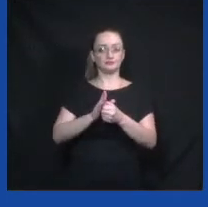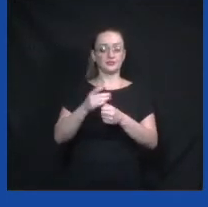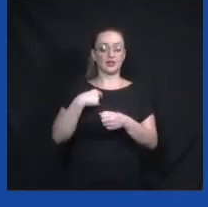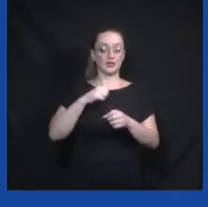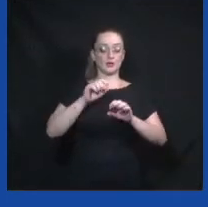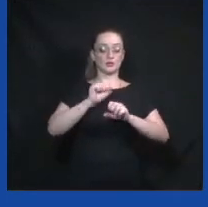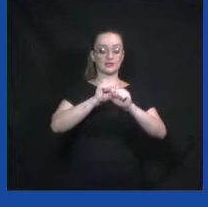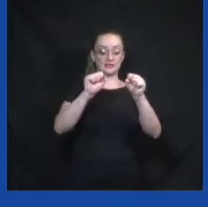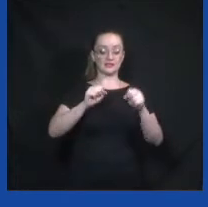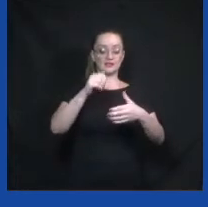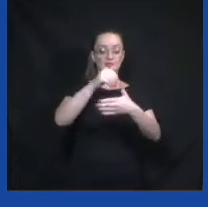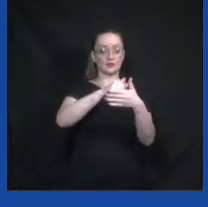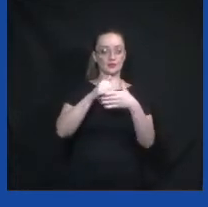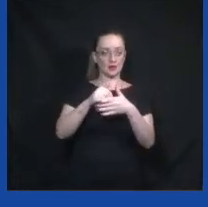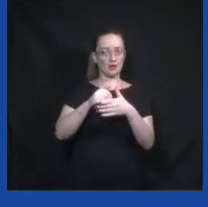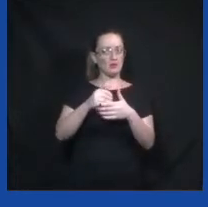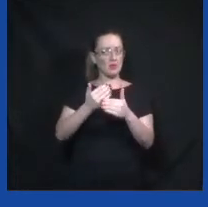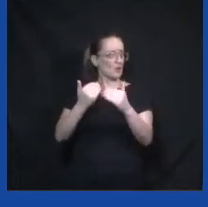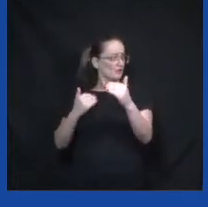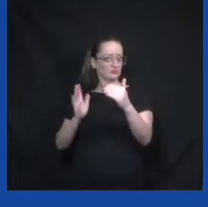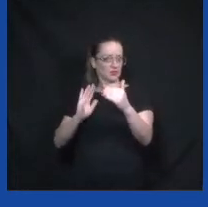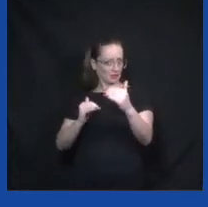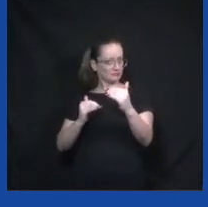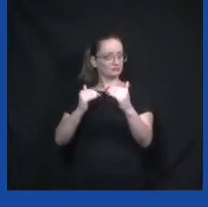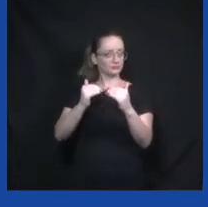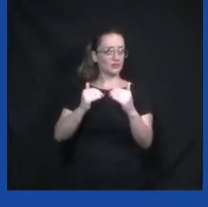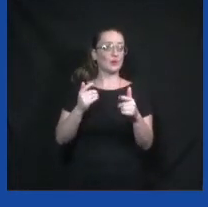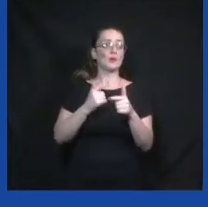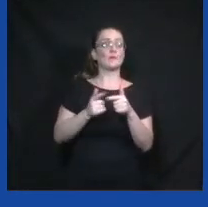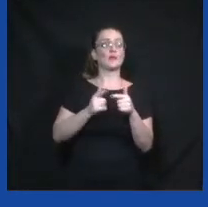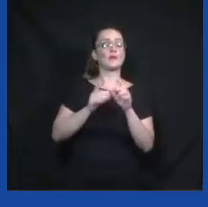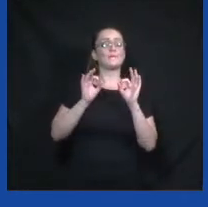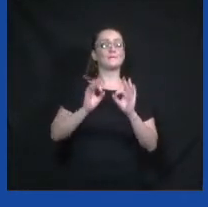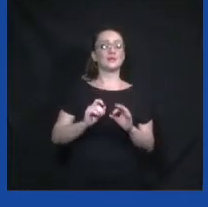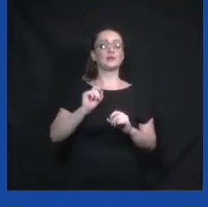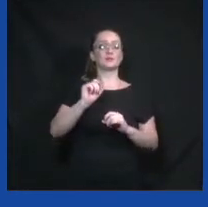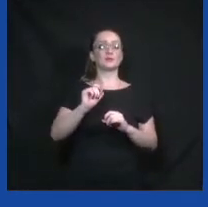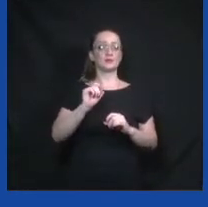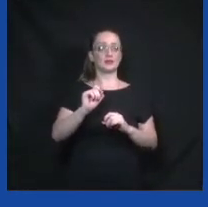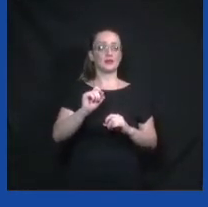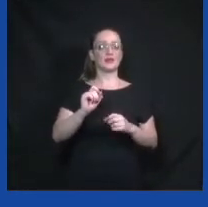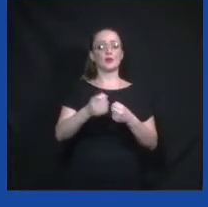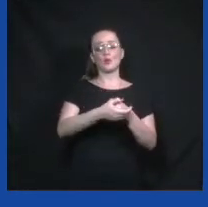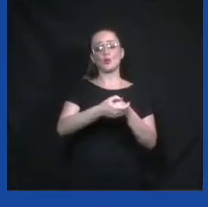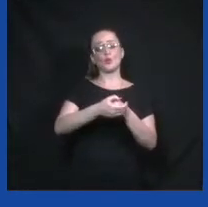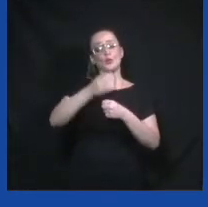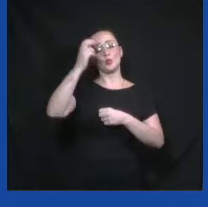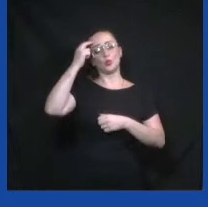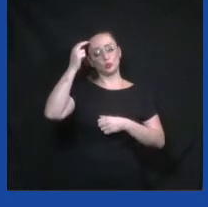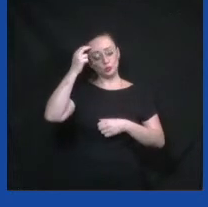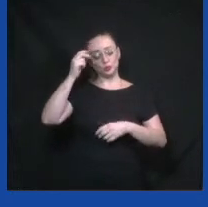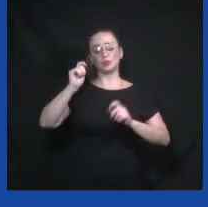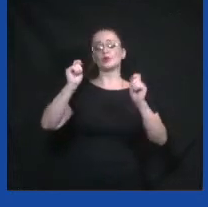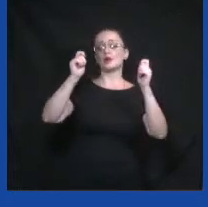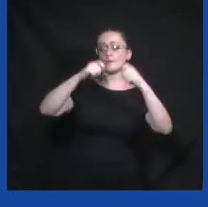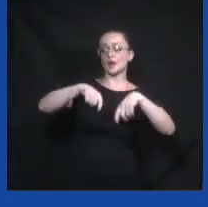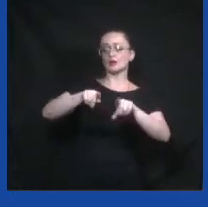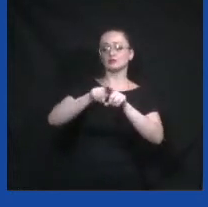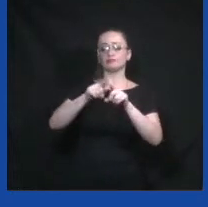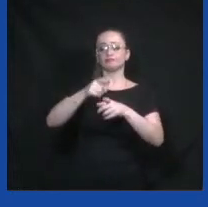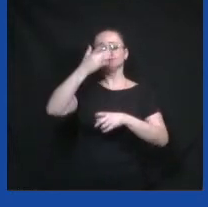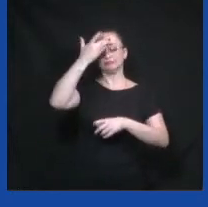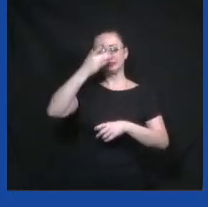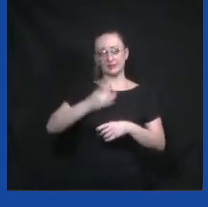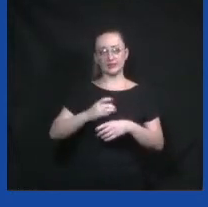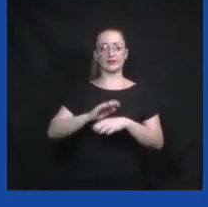né, formais não estão tão atrás assim. Nosso problema é realmente nosso atraso em termos de cultura, participação política e capacidade de realmente fazer